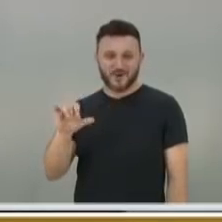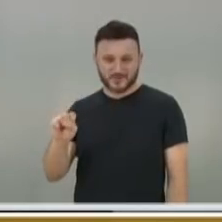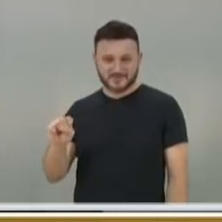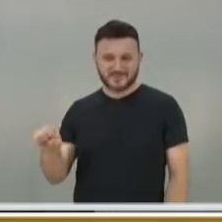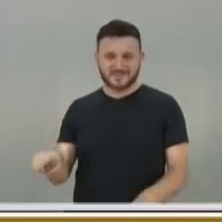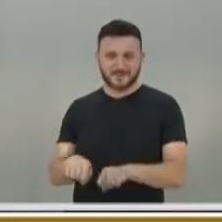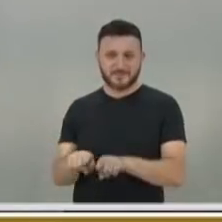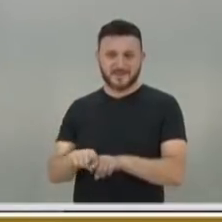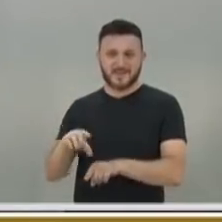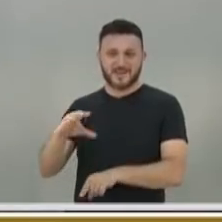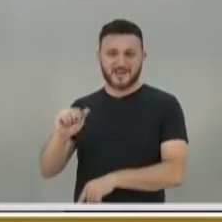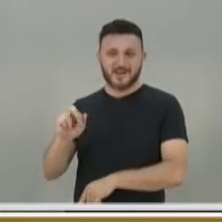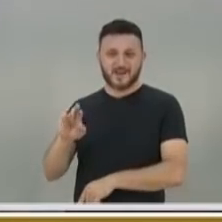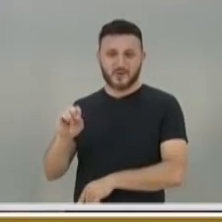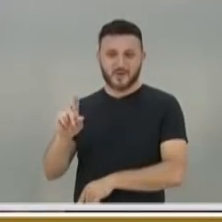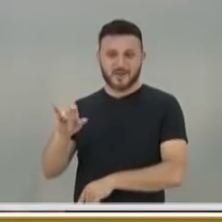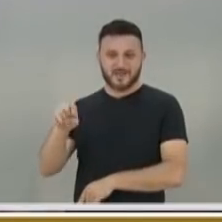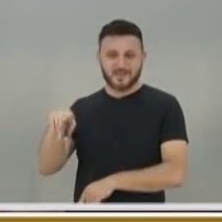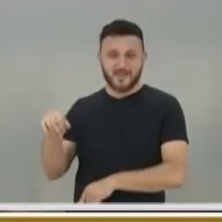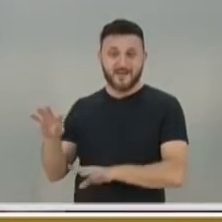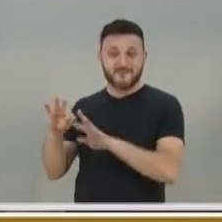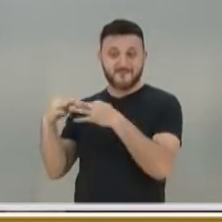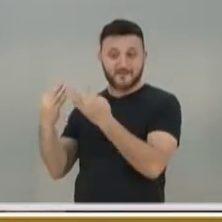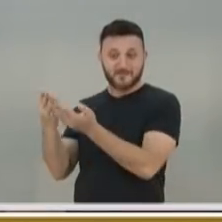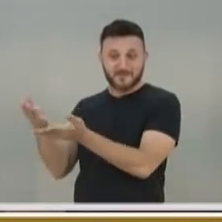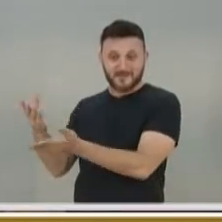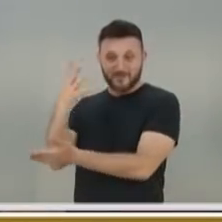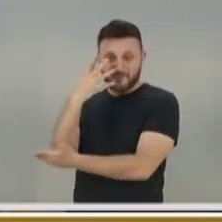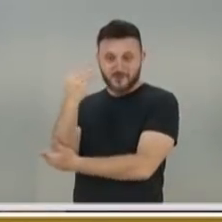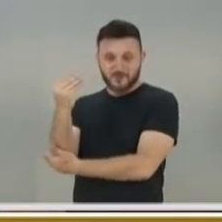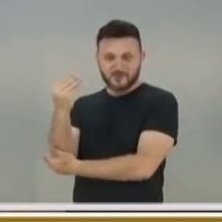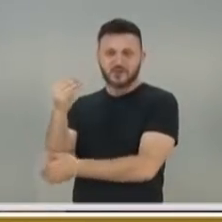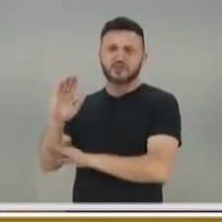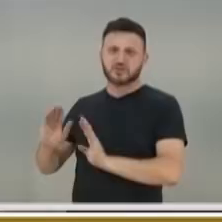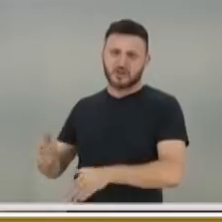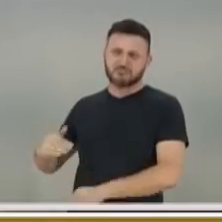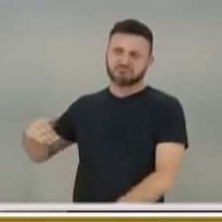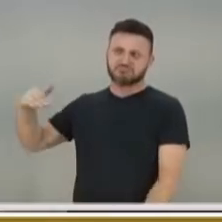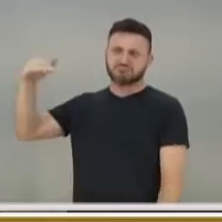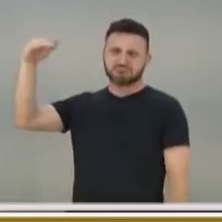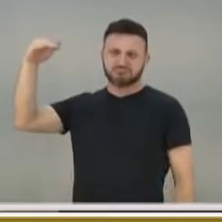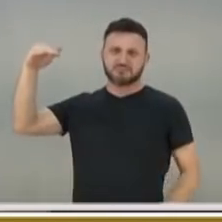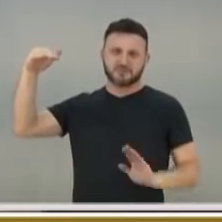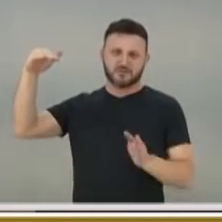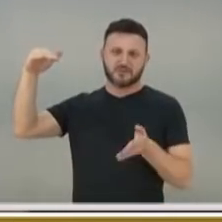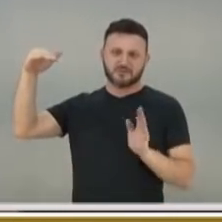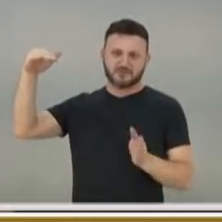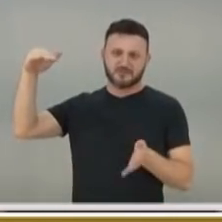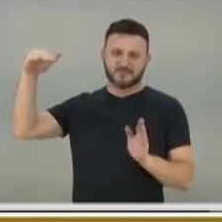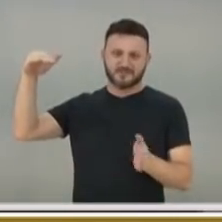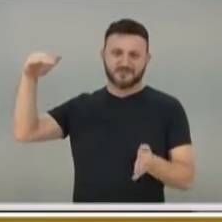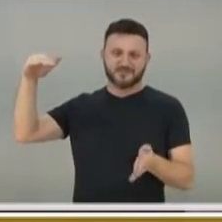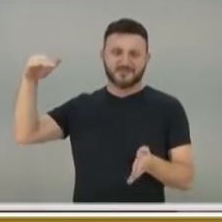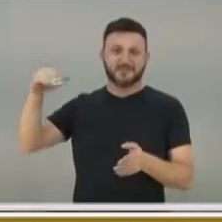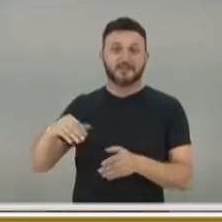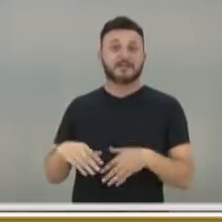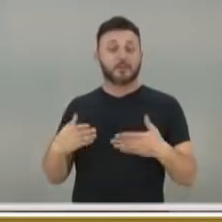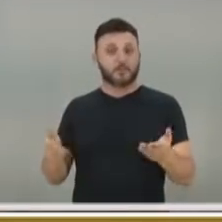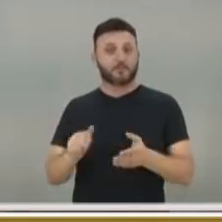então fecha aqui. O pessoal de casa vê. Uma família bonita. Já são crescidos, né? Tá bom.